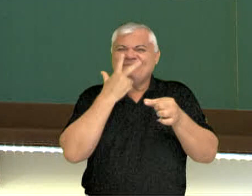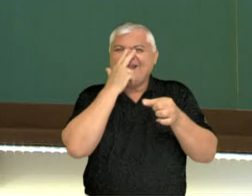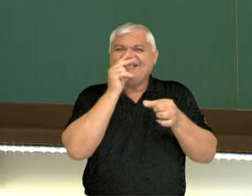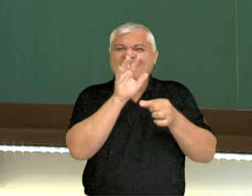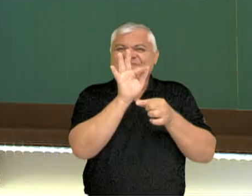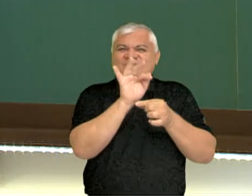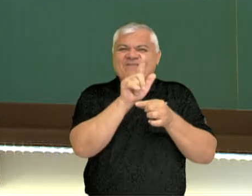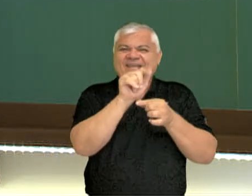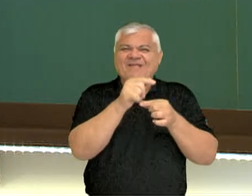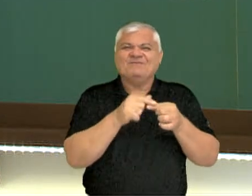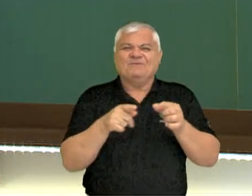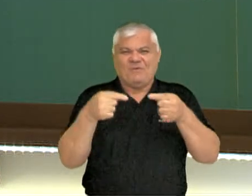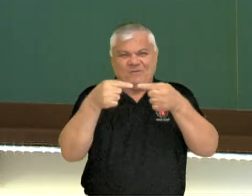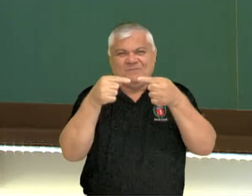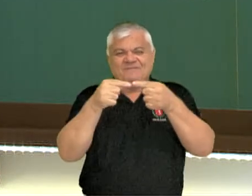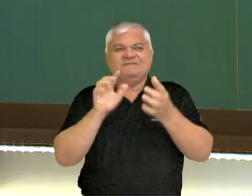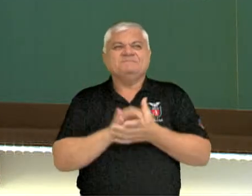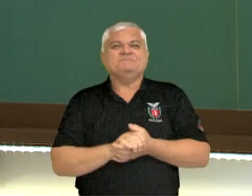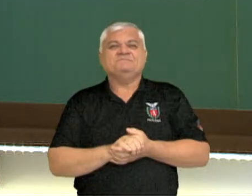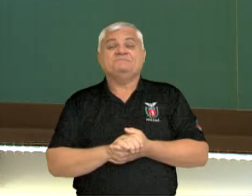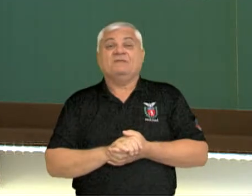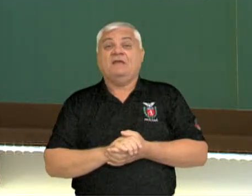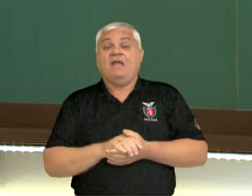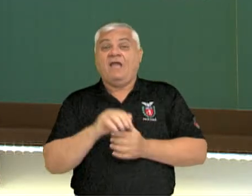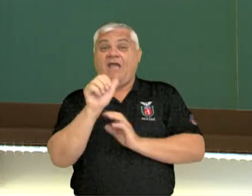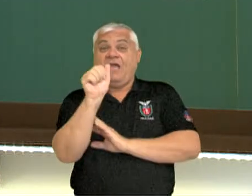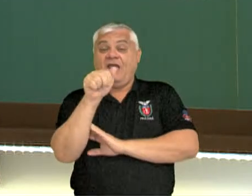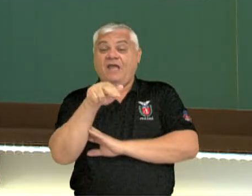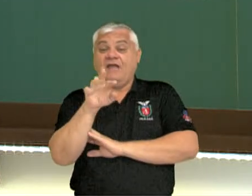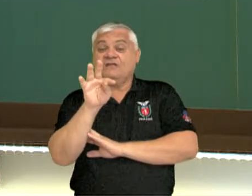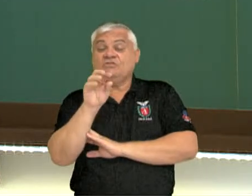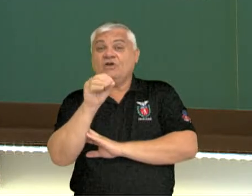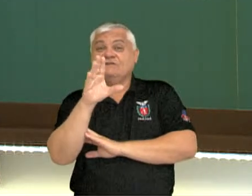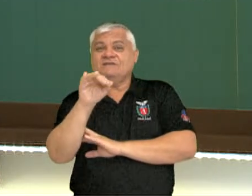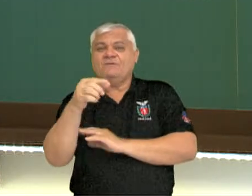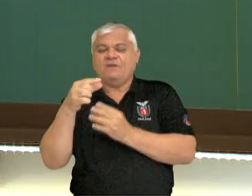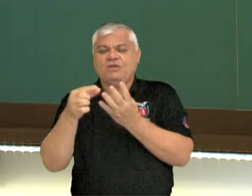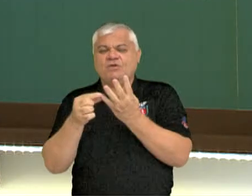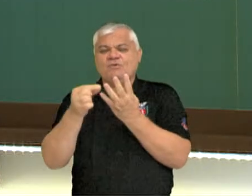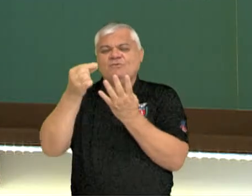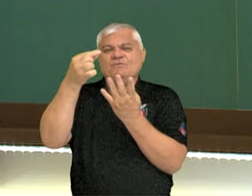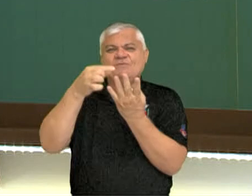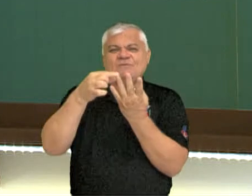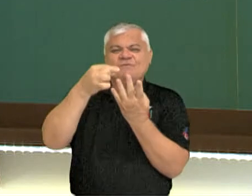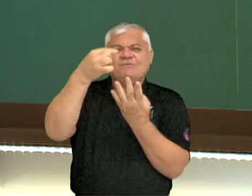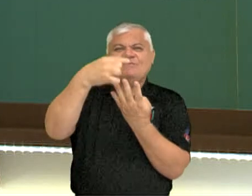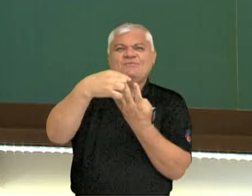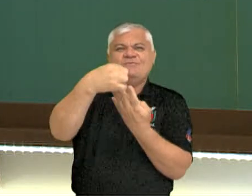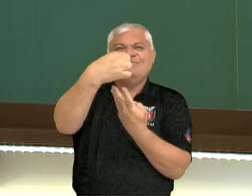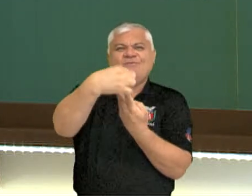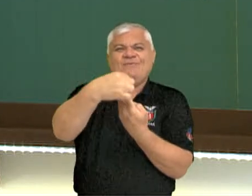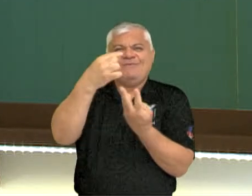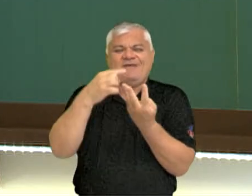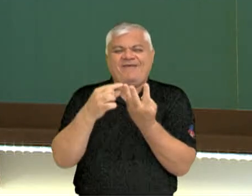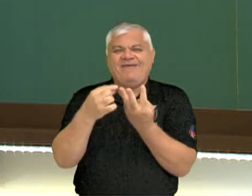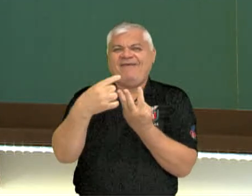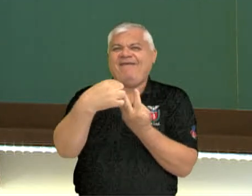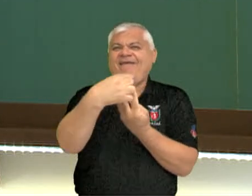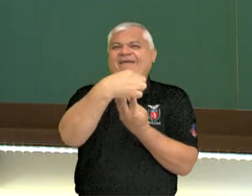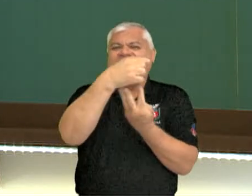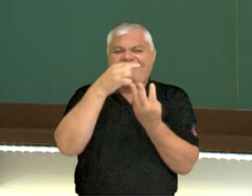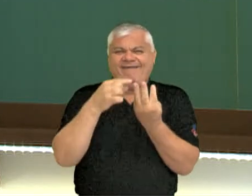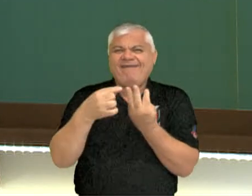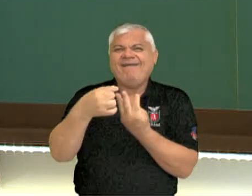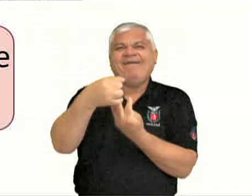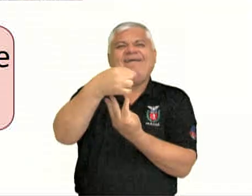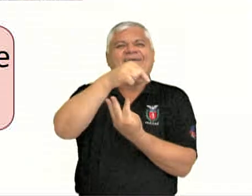o nome de hepática. E o antócero, ele lembra antenas, né? Então, aqui o esporófito dele,